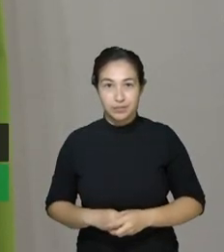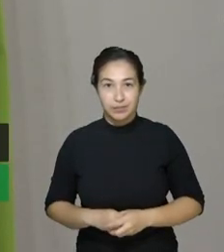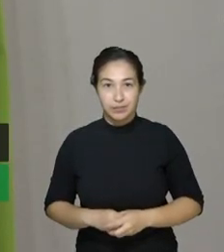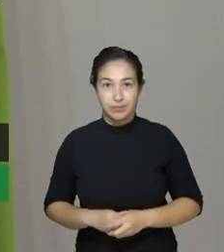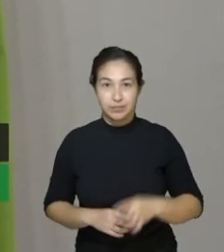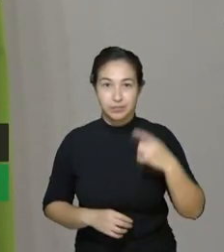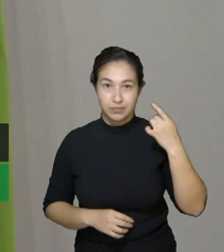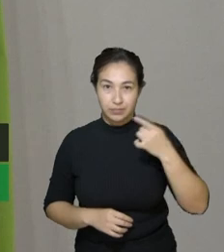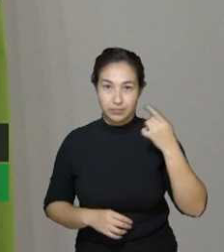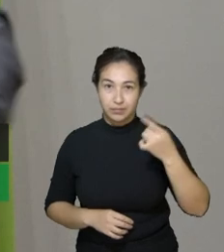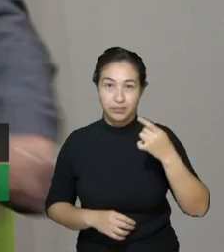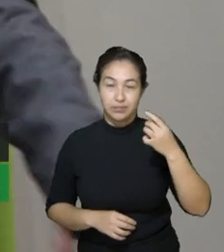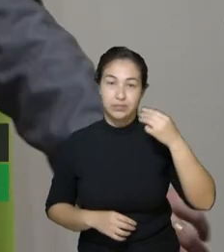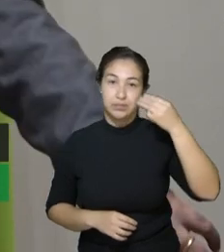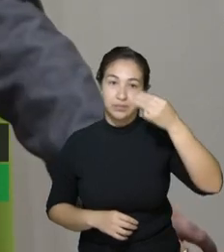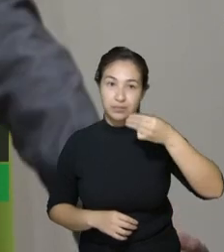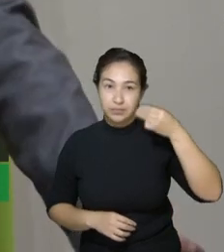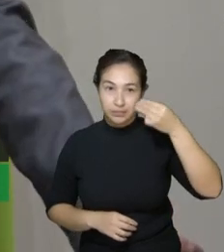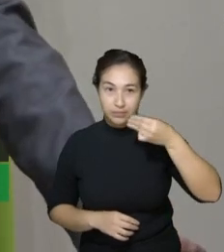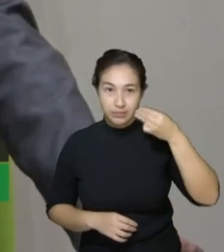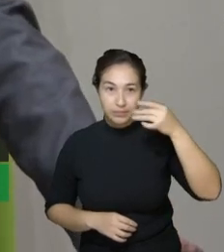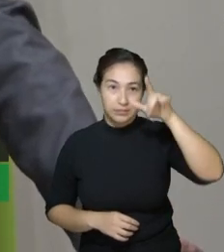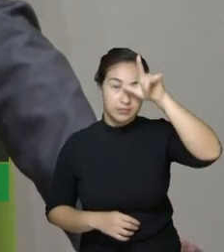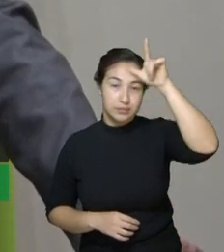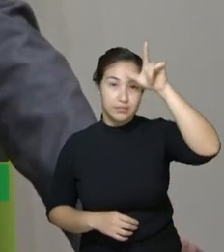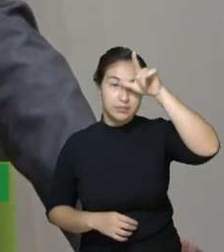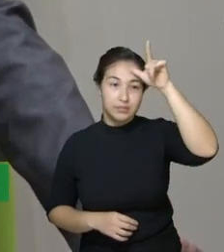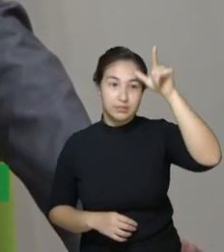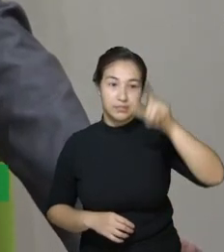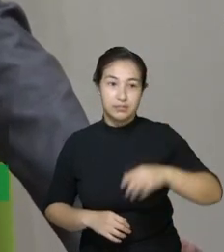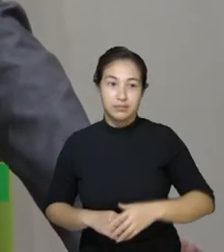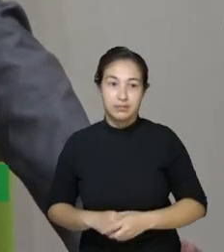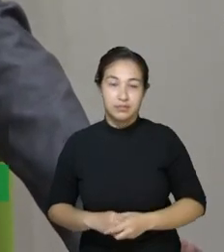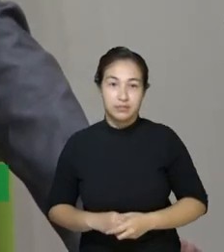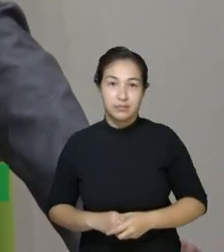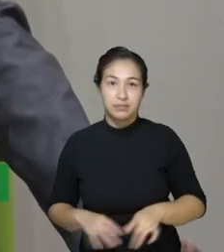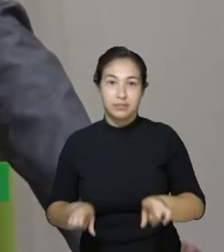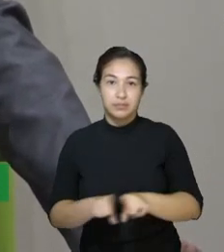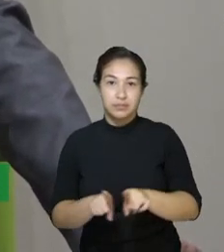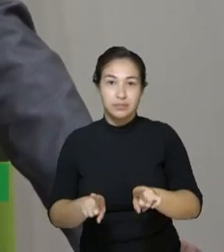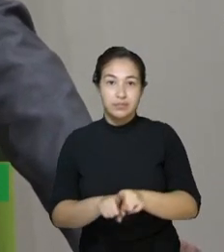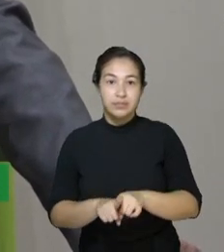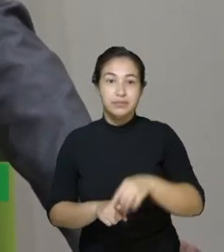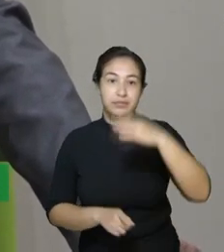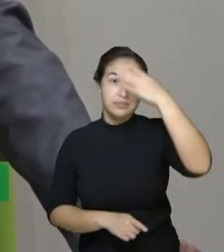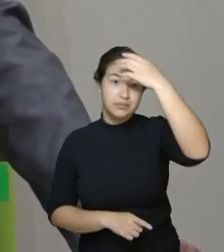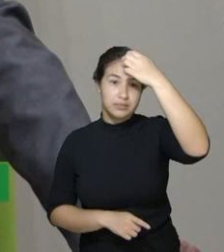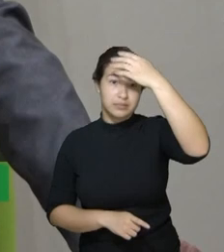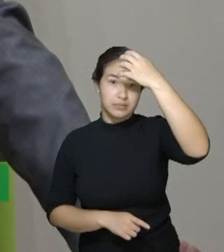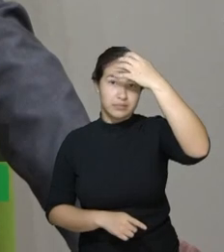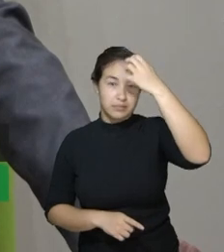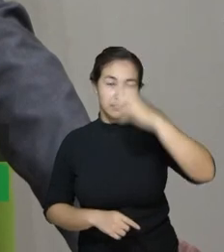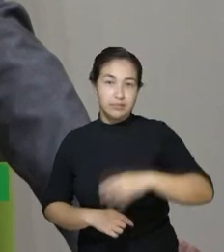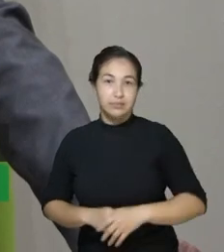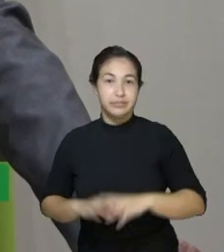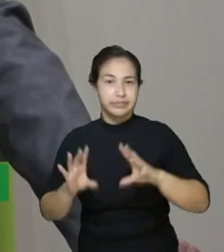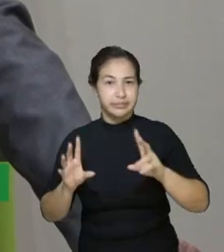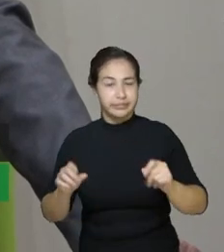deputado Márcio Machado, deputado Sargento Lima, deputado Ismael, vamos